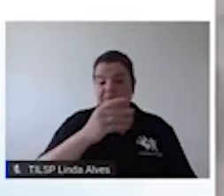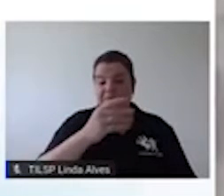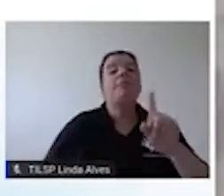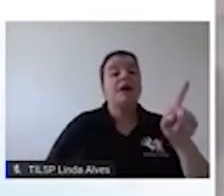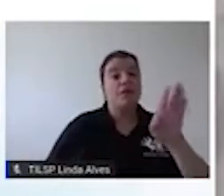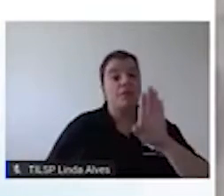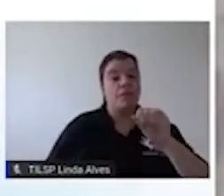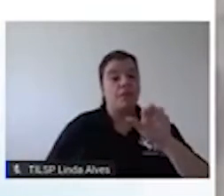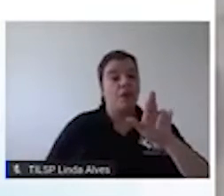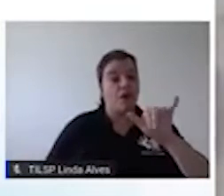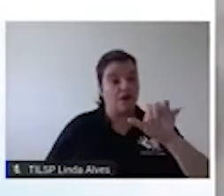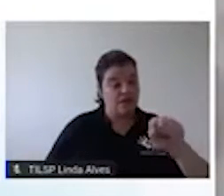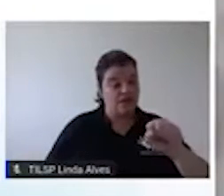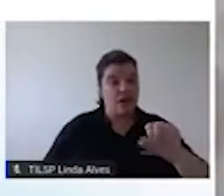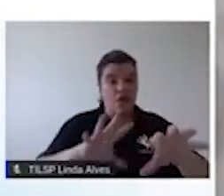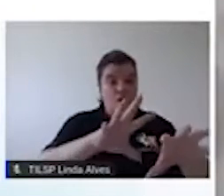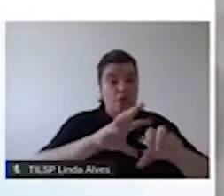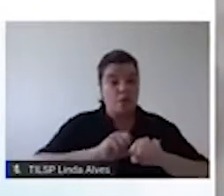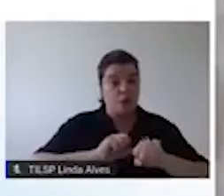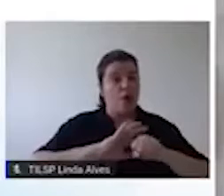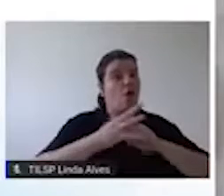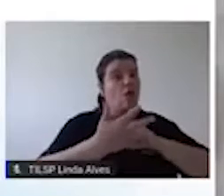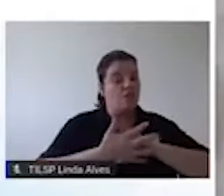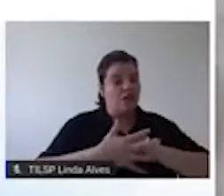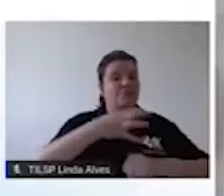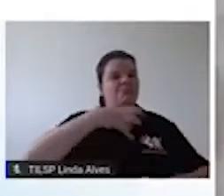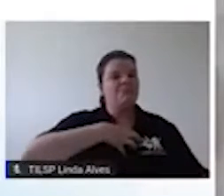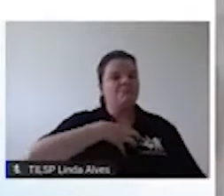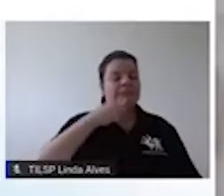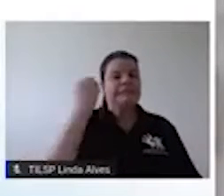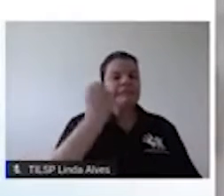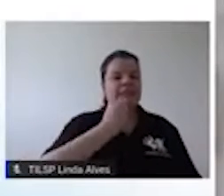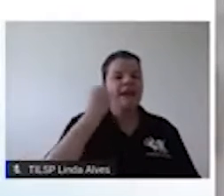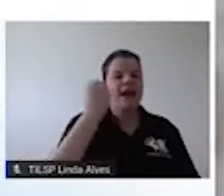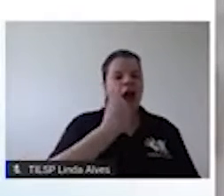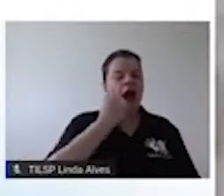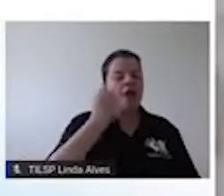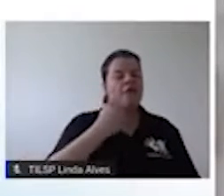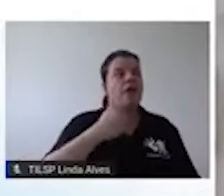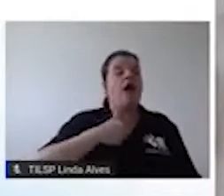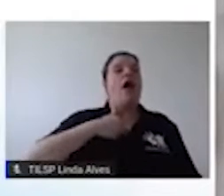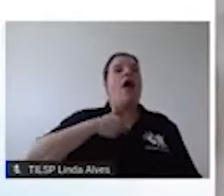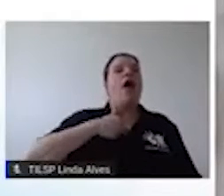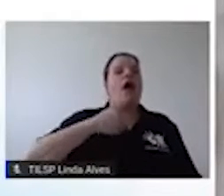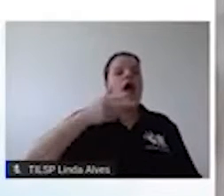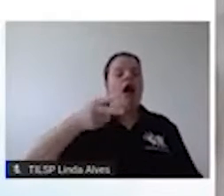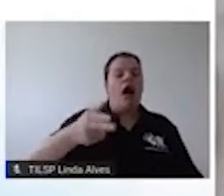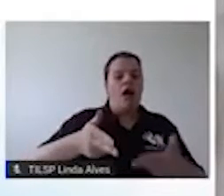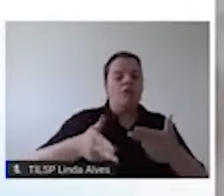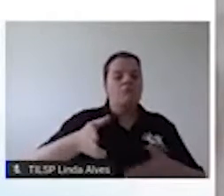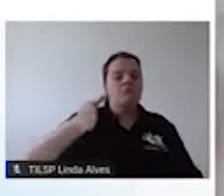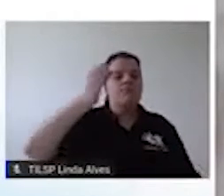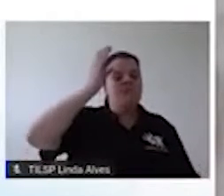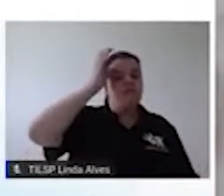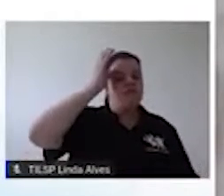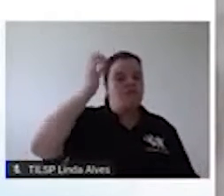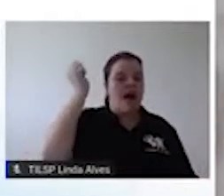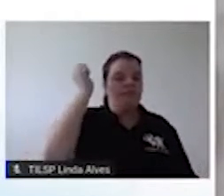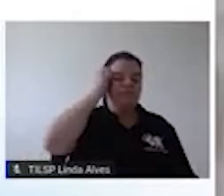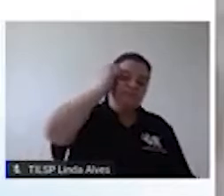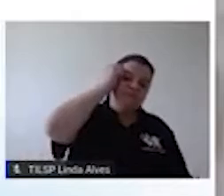Covid, pegou a Covid e foi um caso grave. E isso fez com que ele caísse em si, ele mudou radicalmente a sua